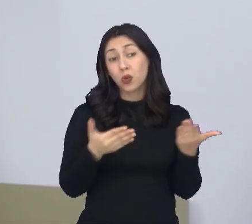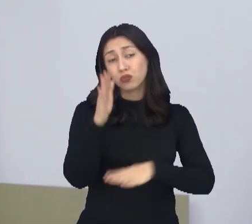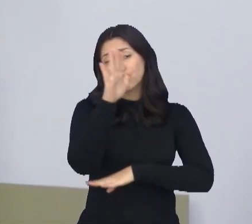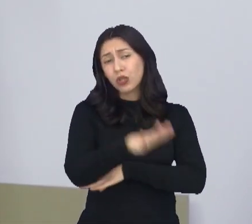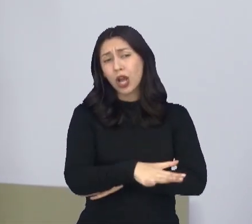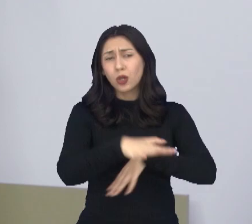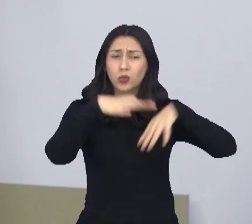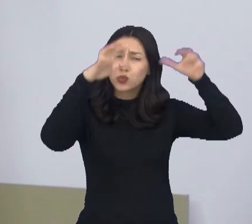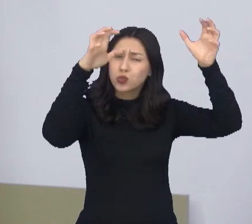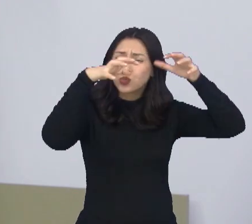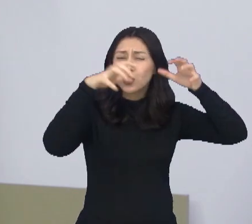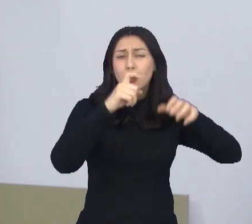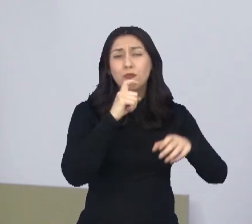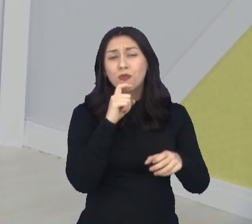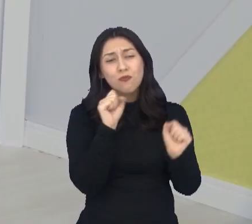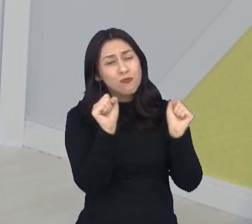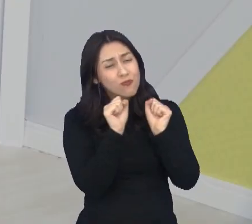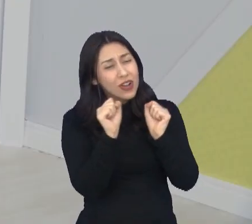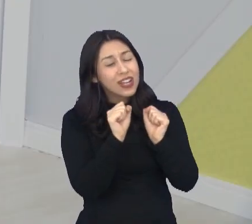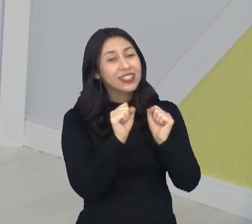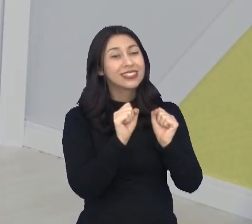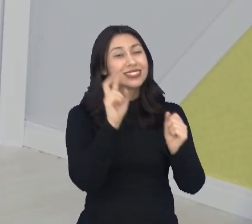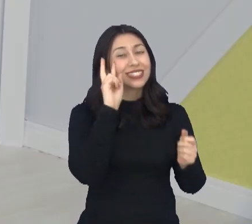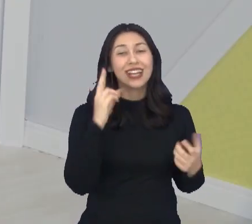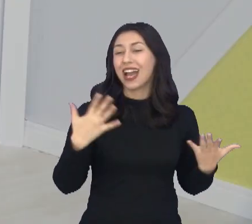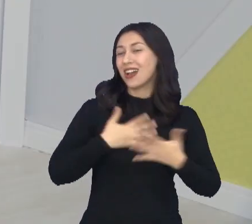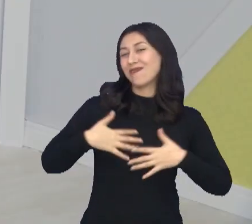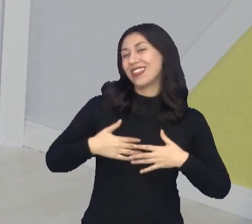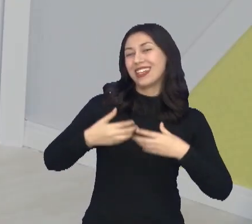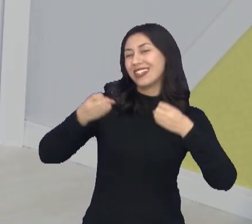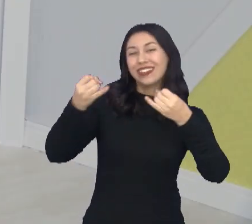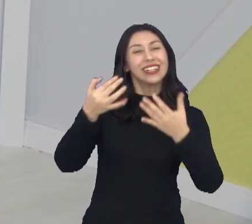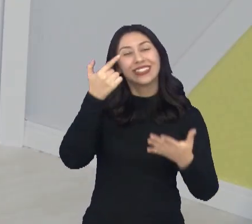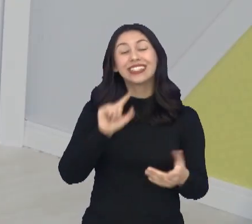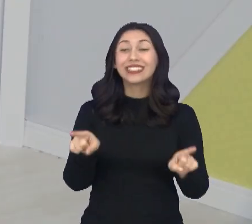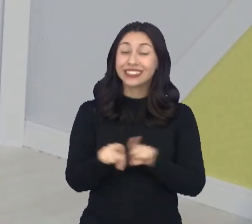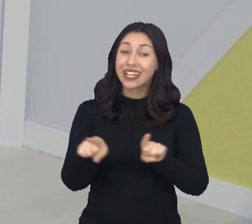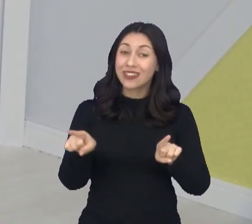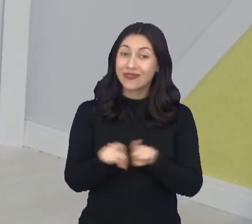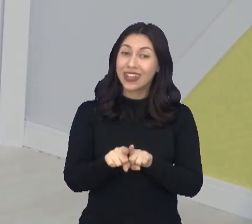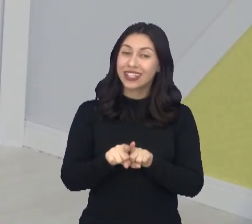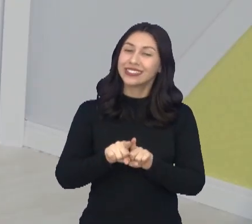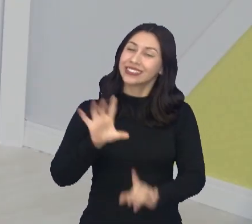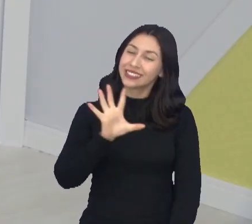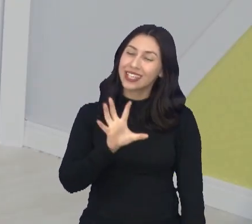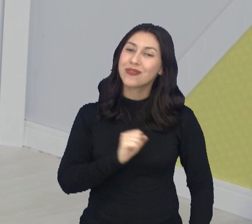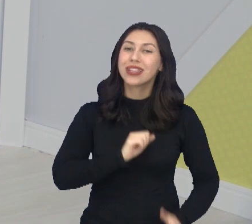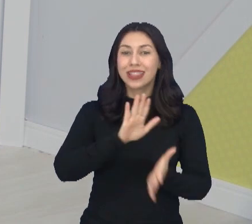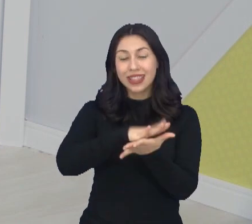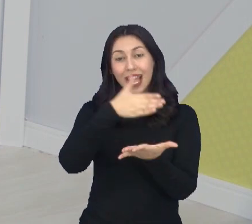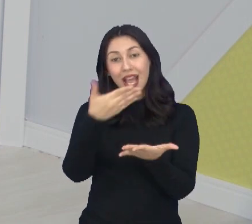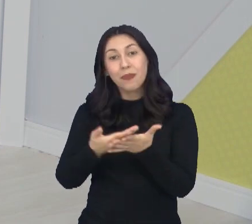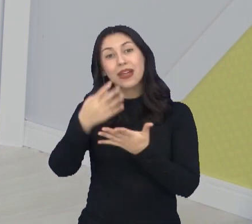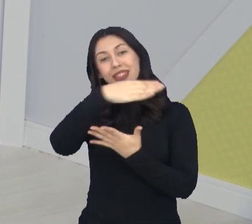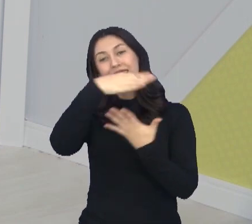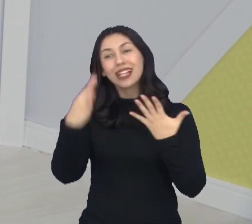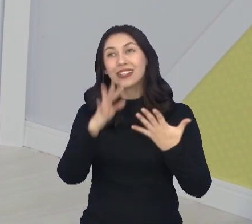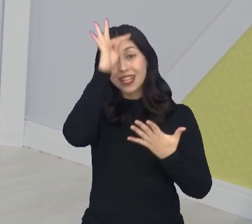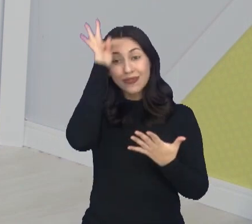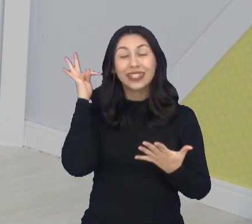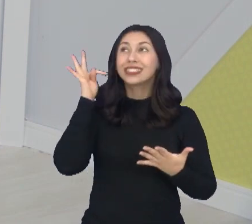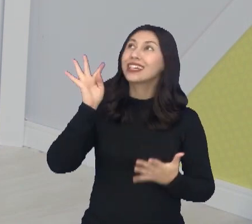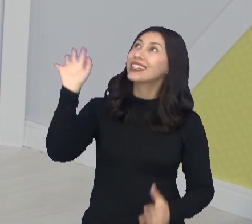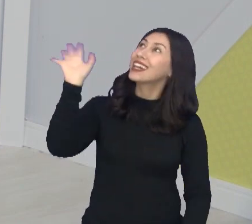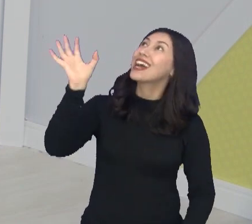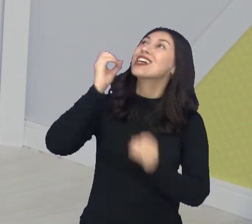e fria de segunda-feira. Prazer inenarrável. E aqui com a gente também a nossa querida intérprete de Libras, a Tamires Caetano, está